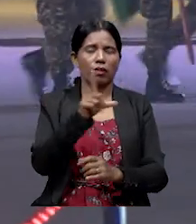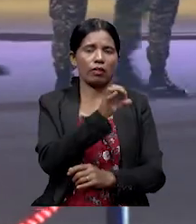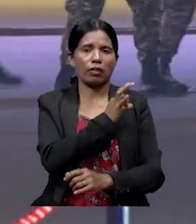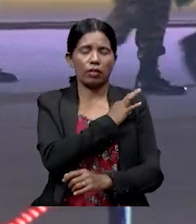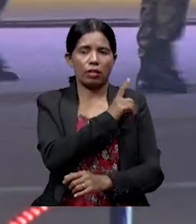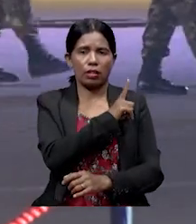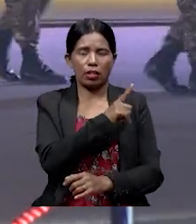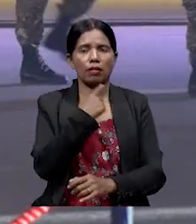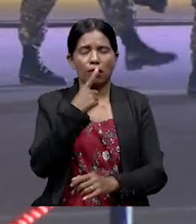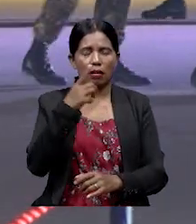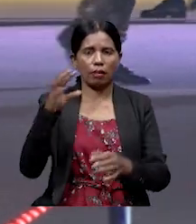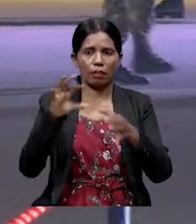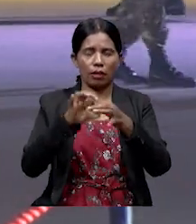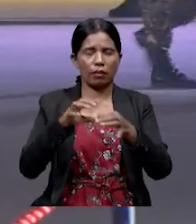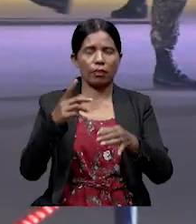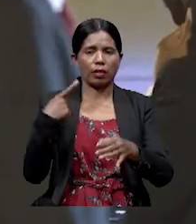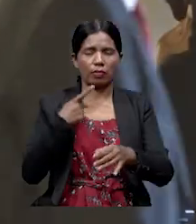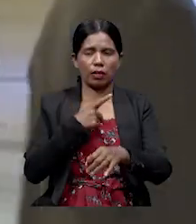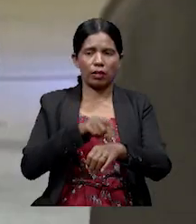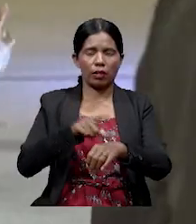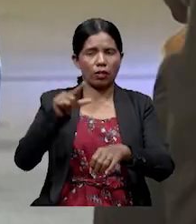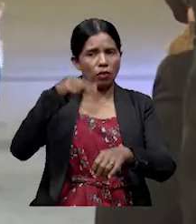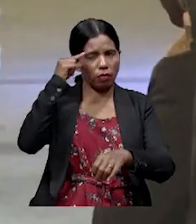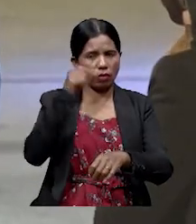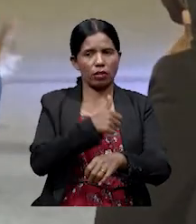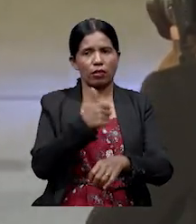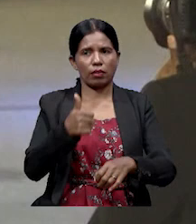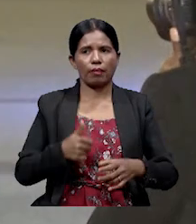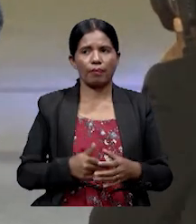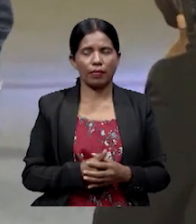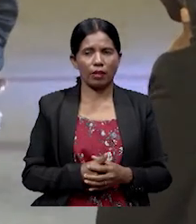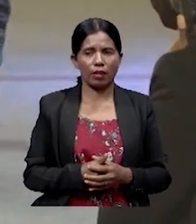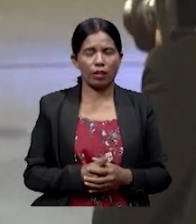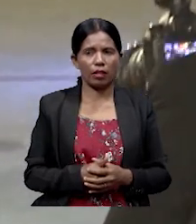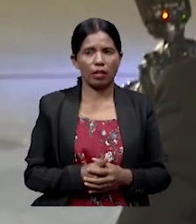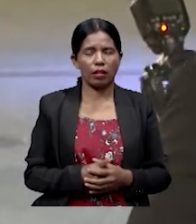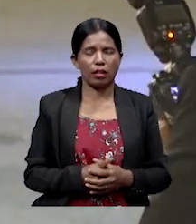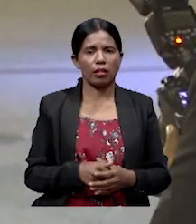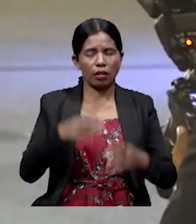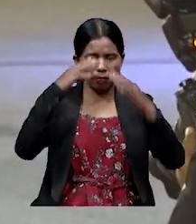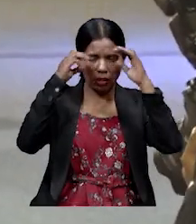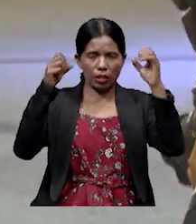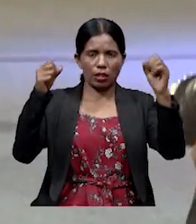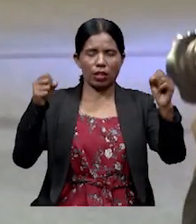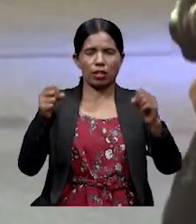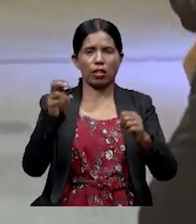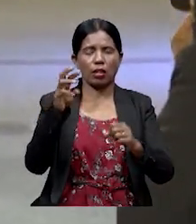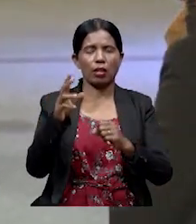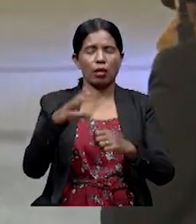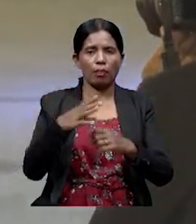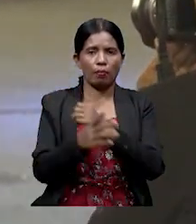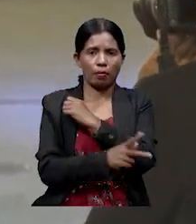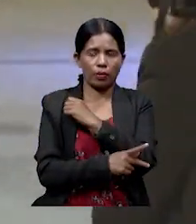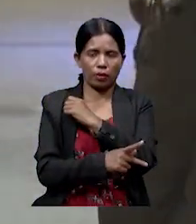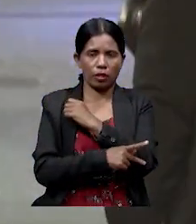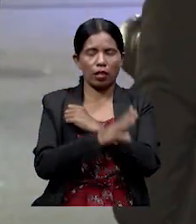membro Parlamento Nacional, governo no Seluctan. Nomos bainaca especial Sira, hanesan presidente da República Portugal, Marcelo